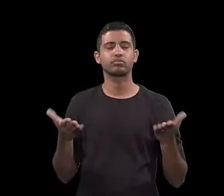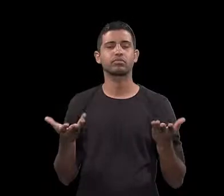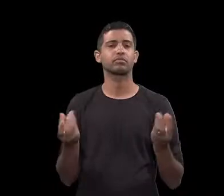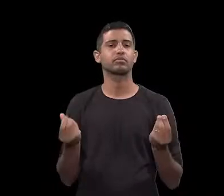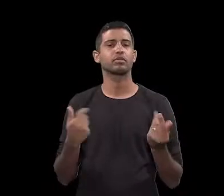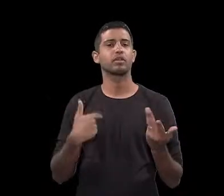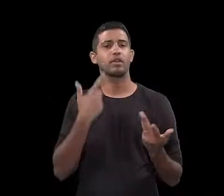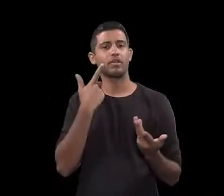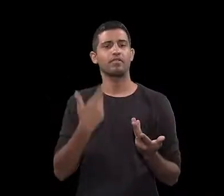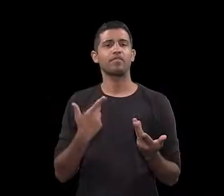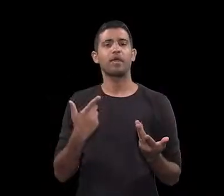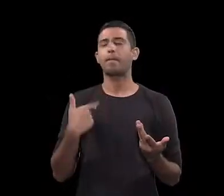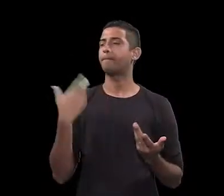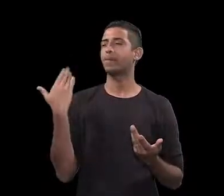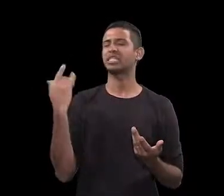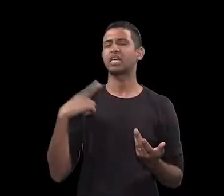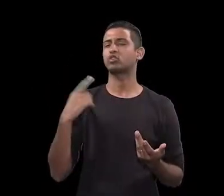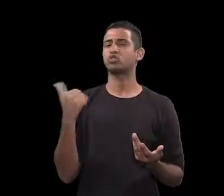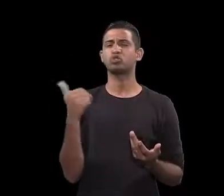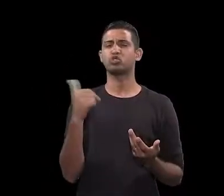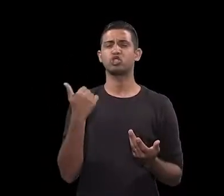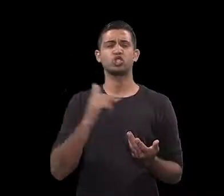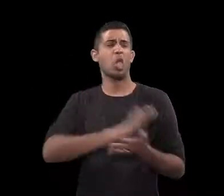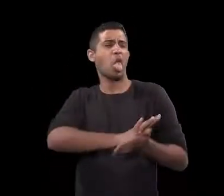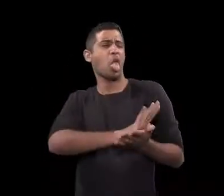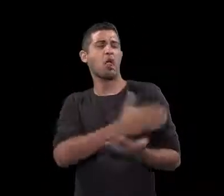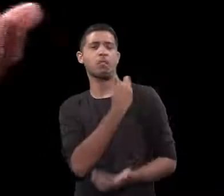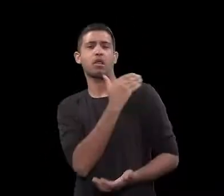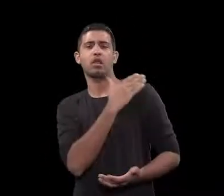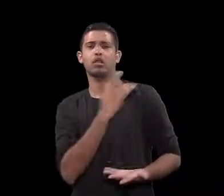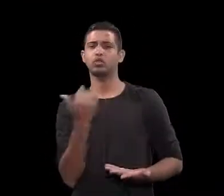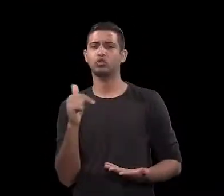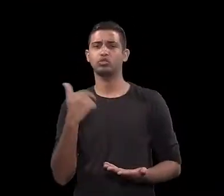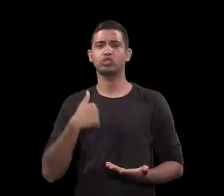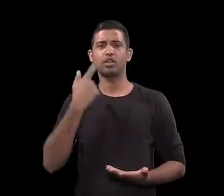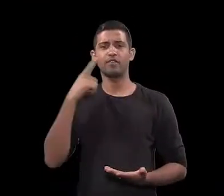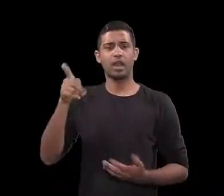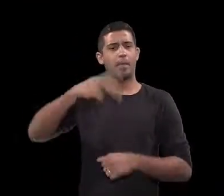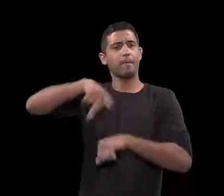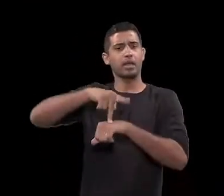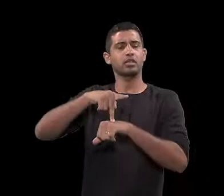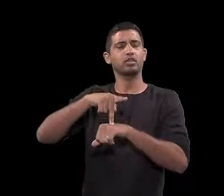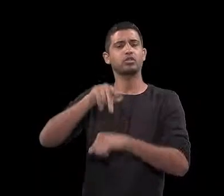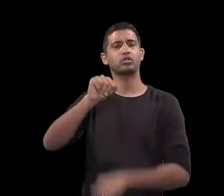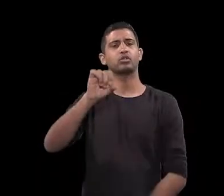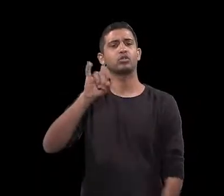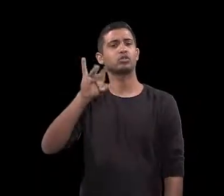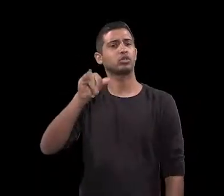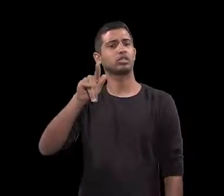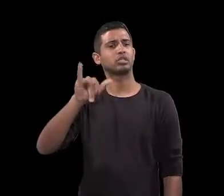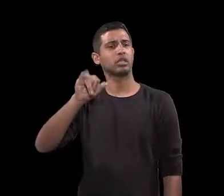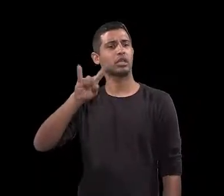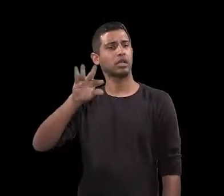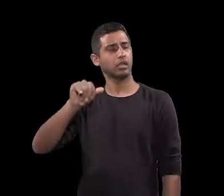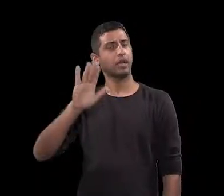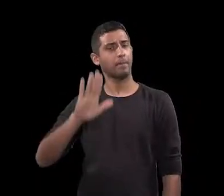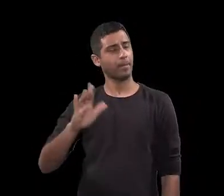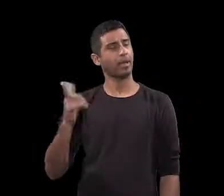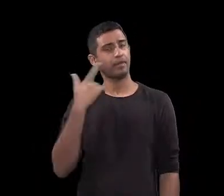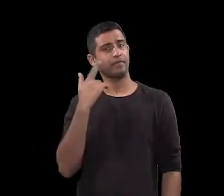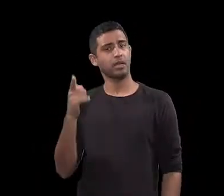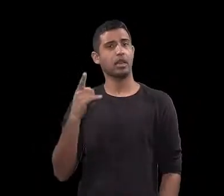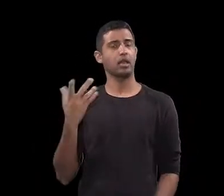tempo, oficialmente não tínhamos racismo, era um país socialista, mas